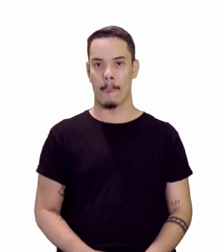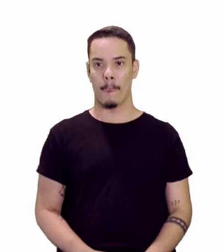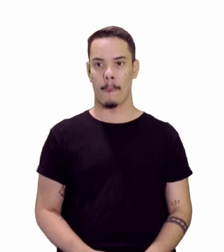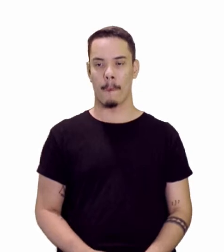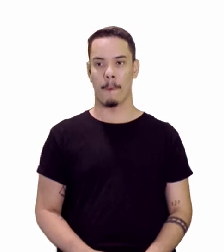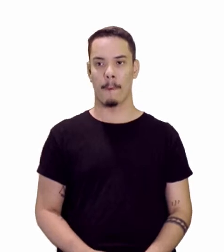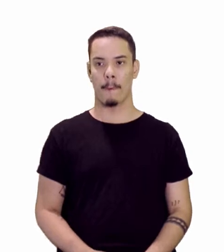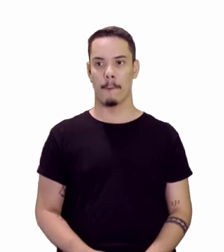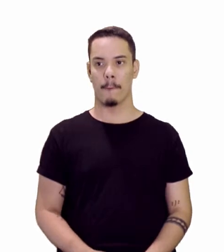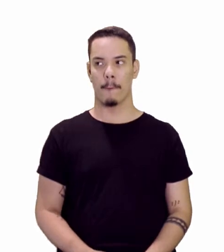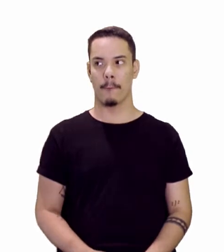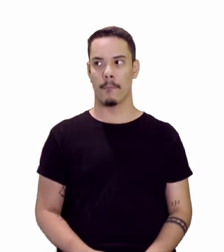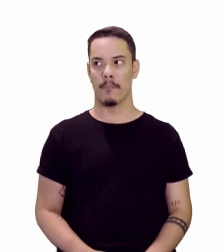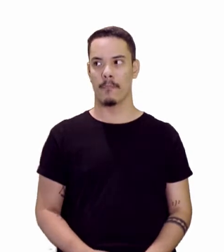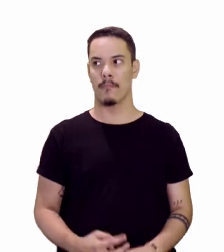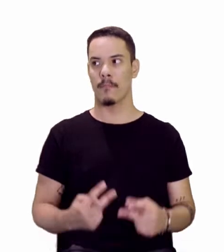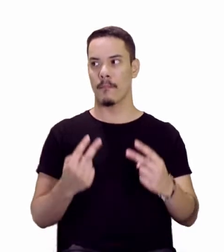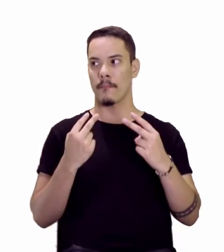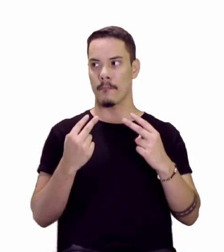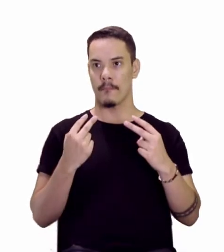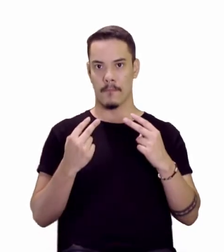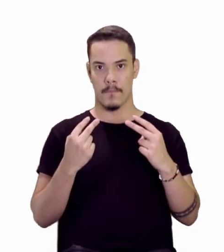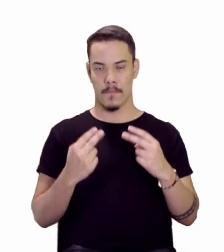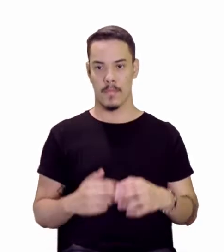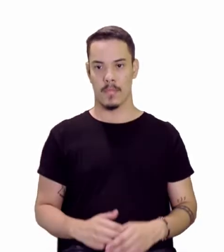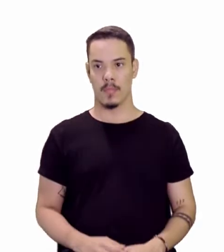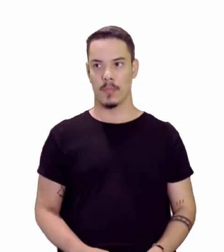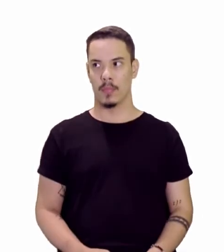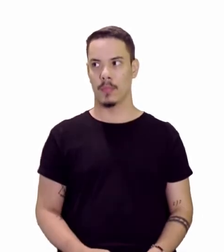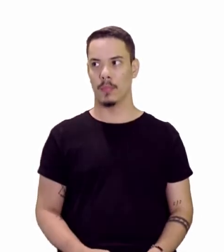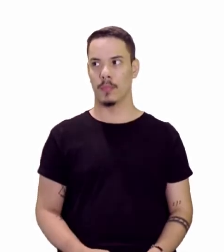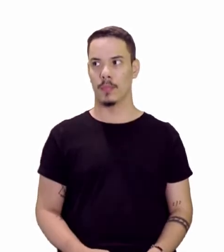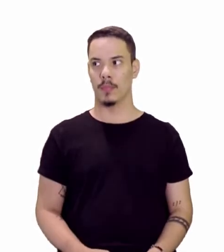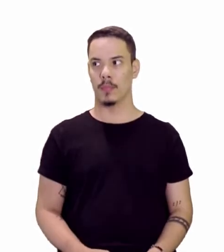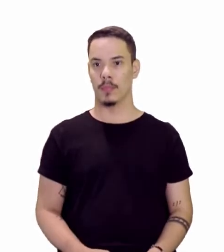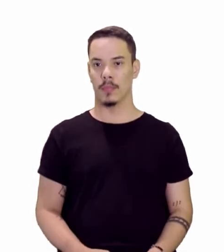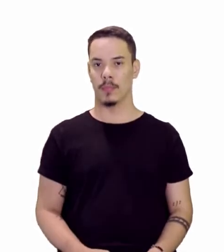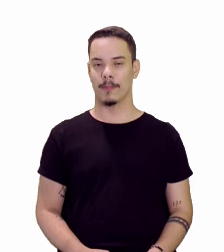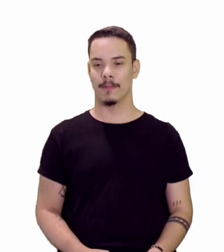Hein, pessoal, dá uma olhadinha aqui um pouquinho. Então, é o seguinte.